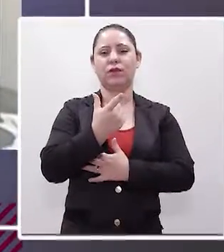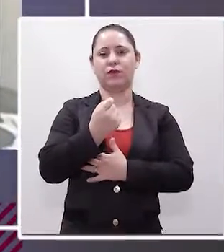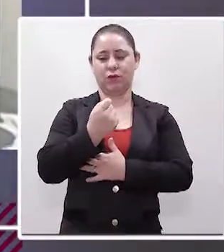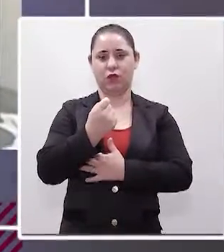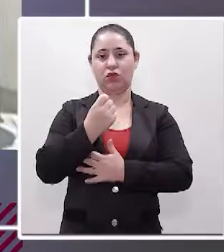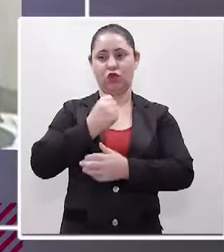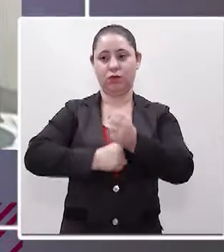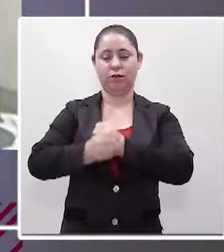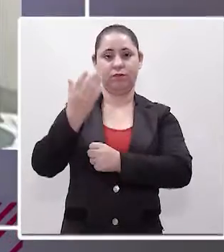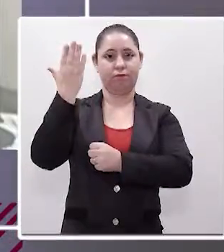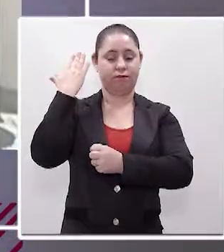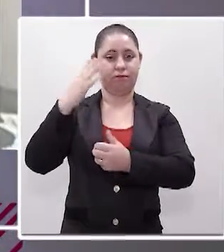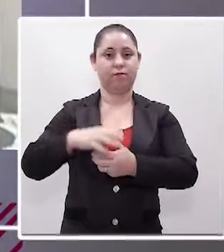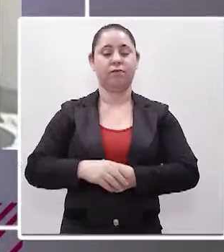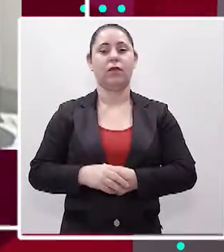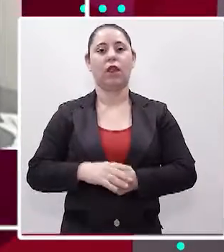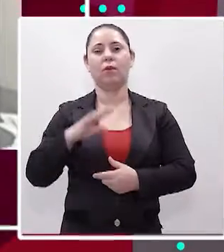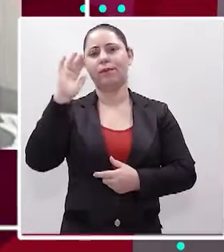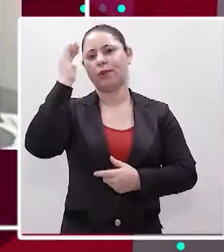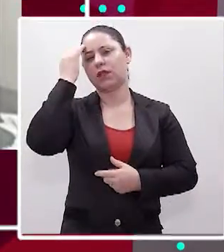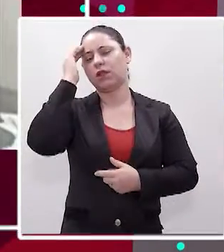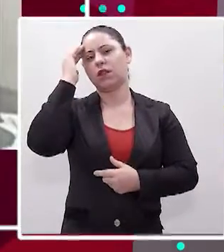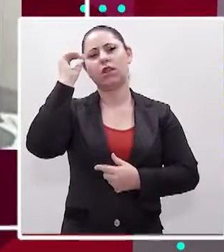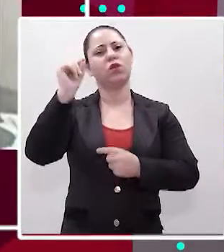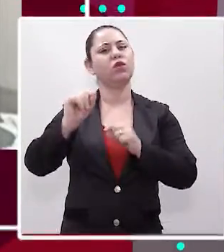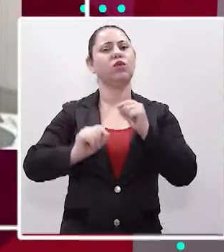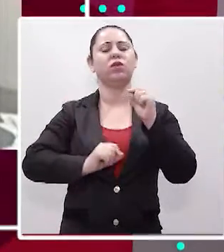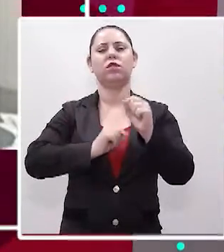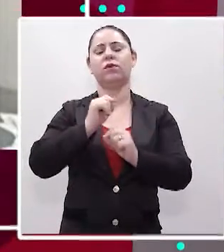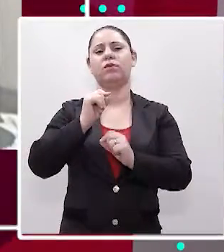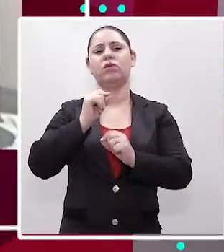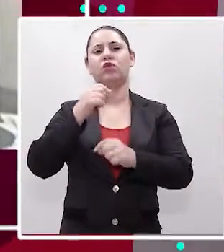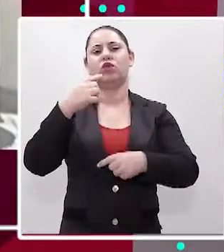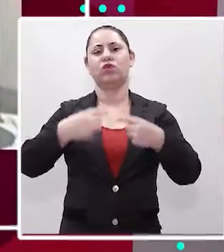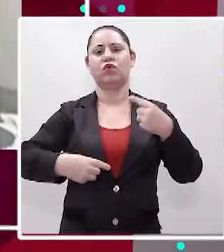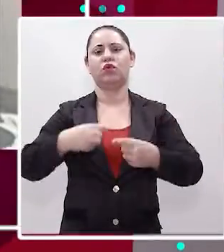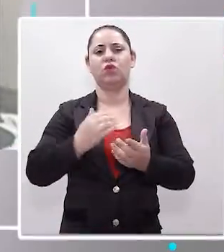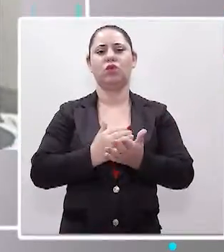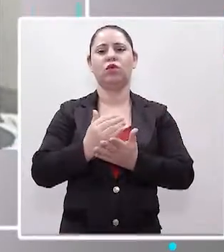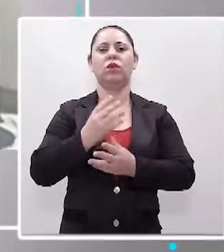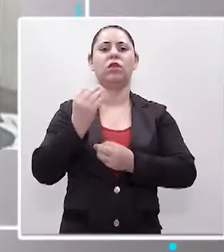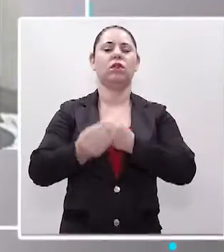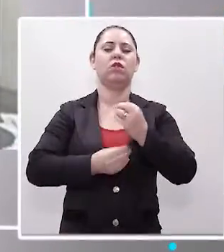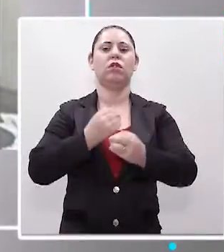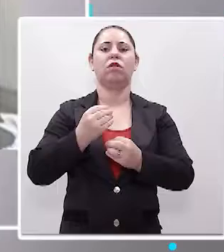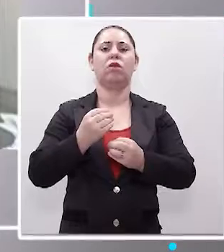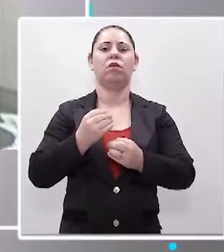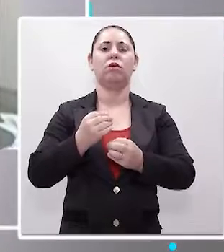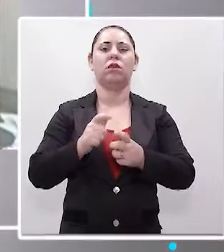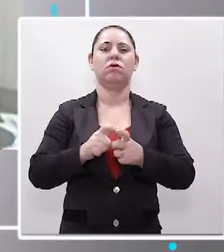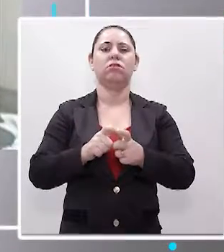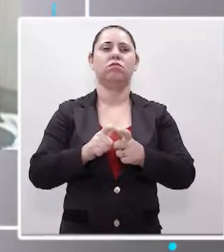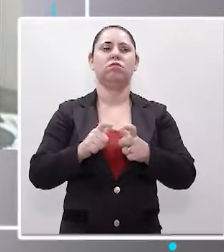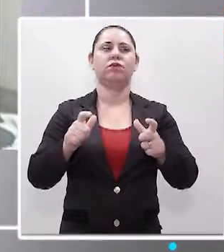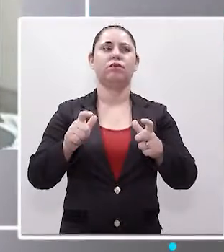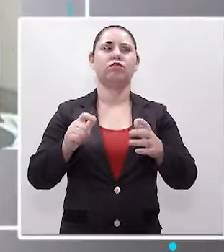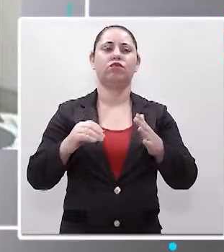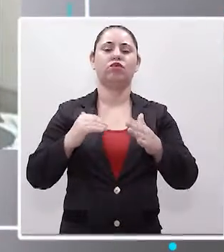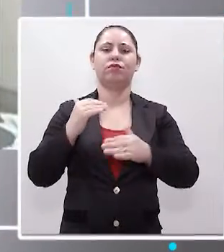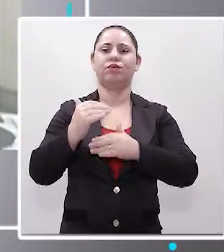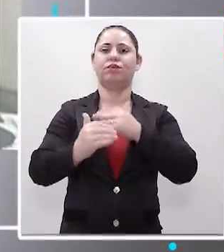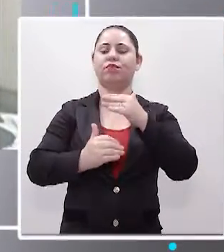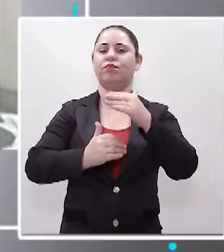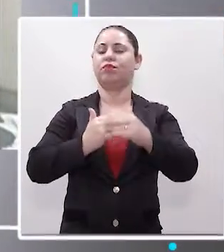lá em 2020, que foi lá em 2020, para a gente entender o que nós discutimos lá no começo e como que isso foi se